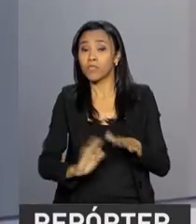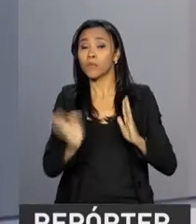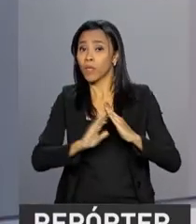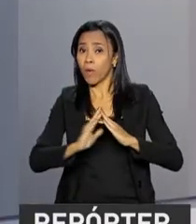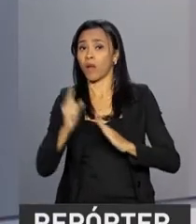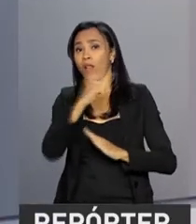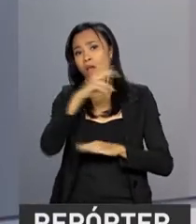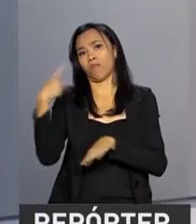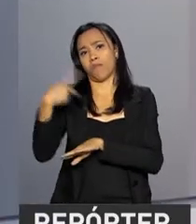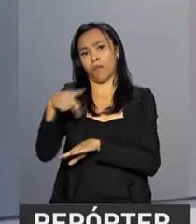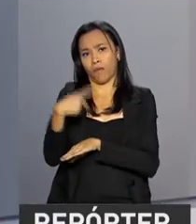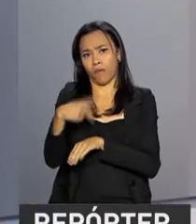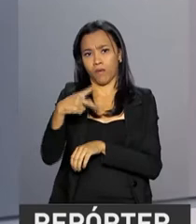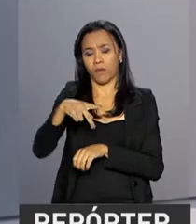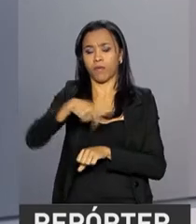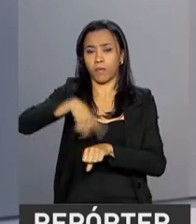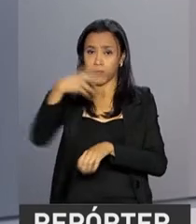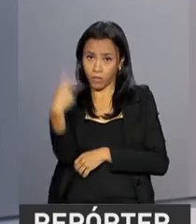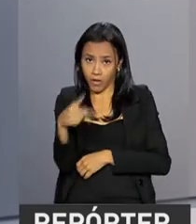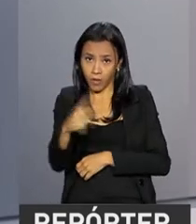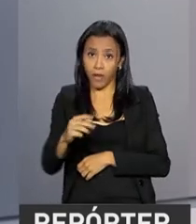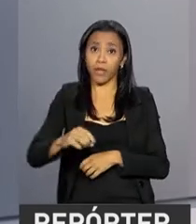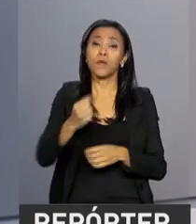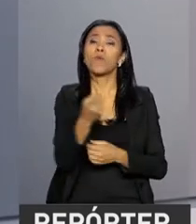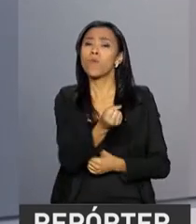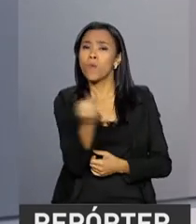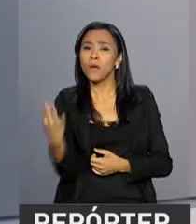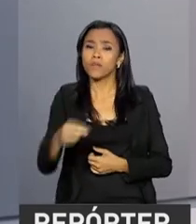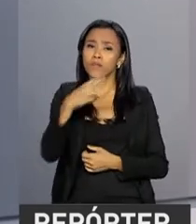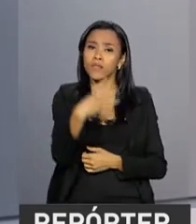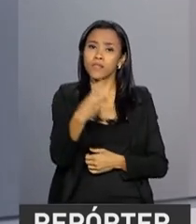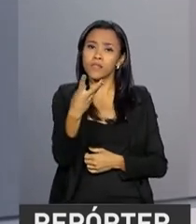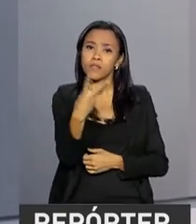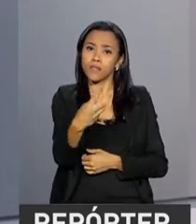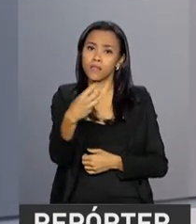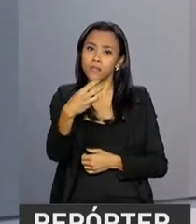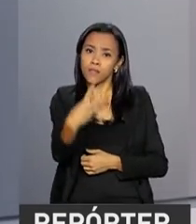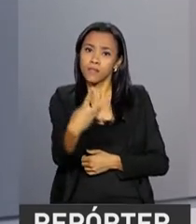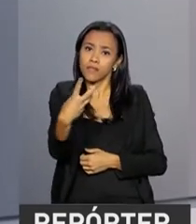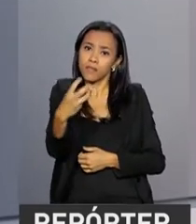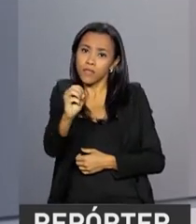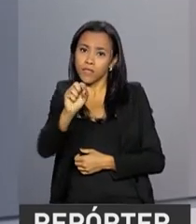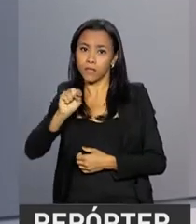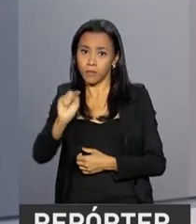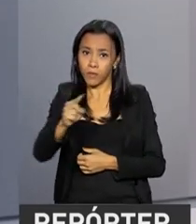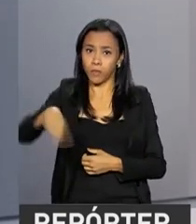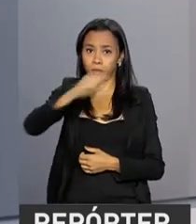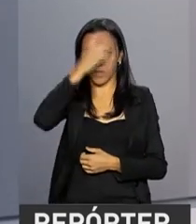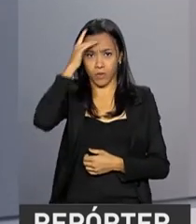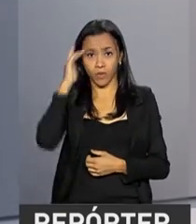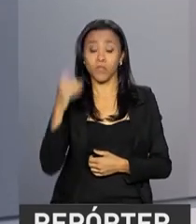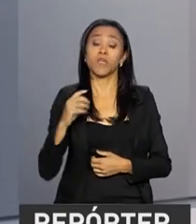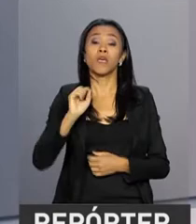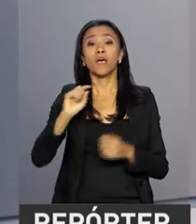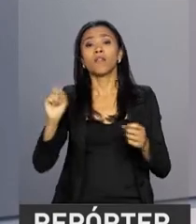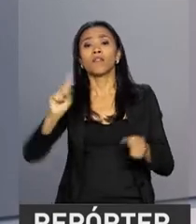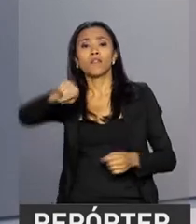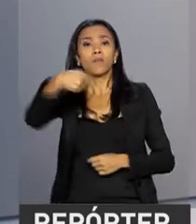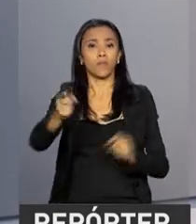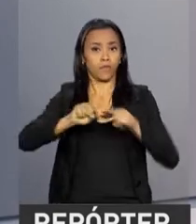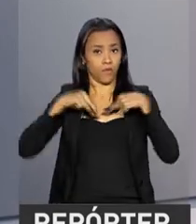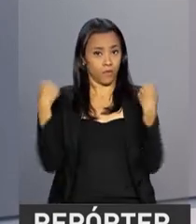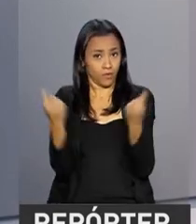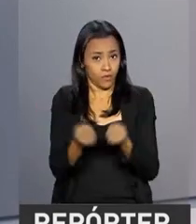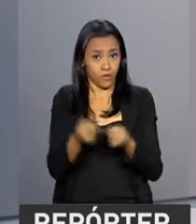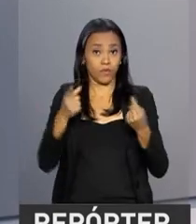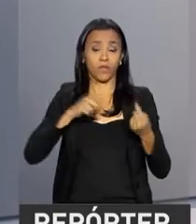estimado em 330 mil pessoas após a reunião do palácio do planalto os dois presidentes participam de um